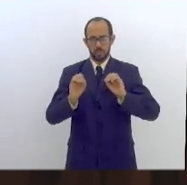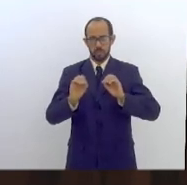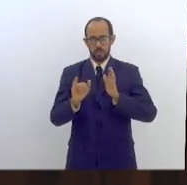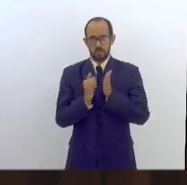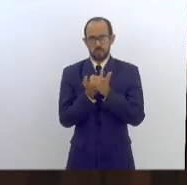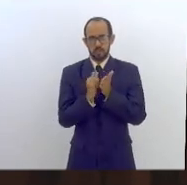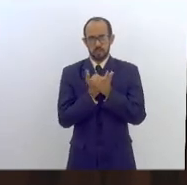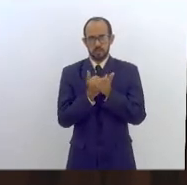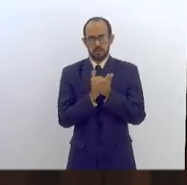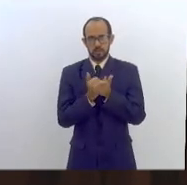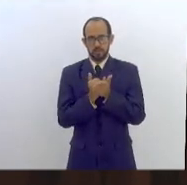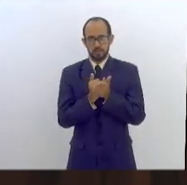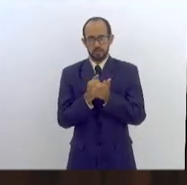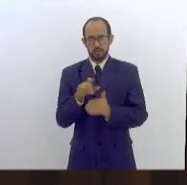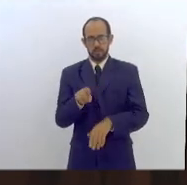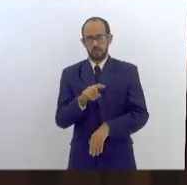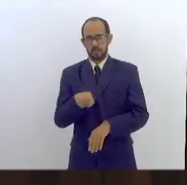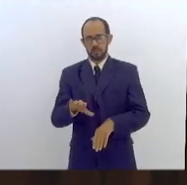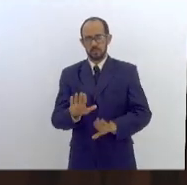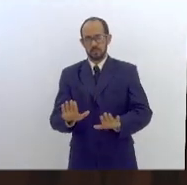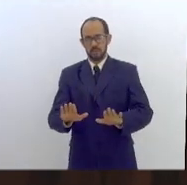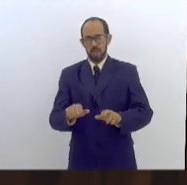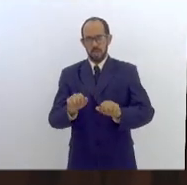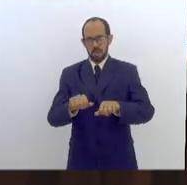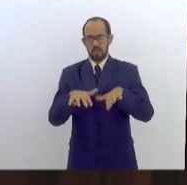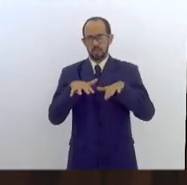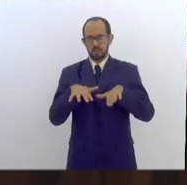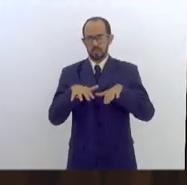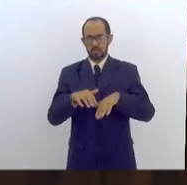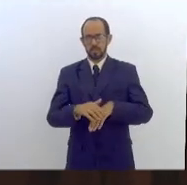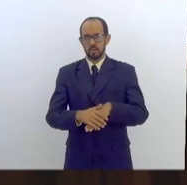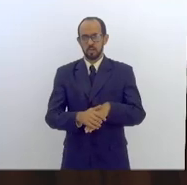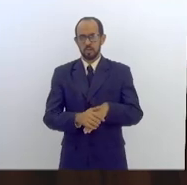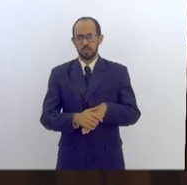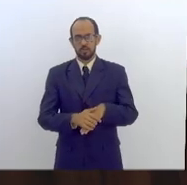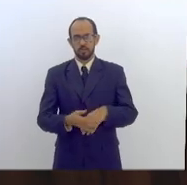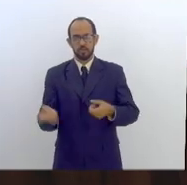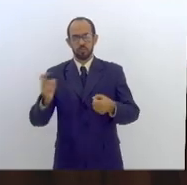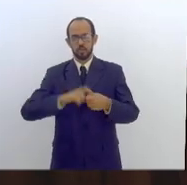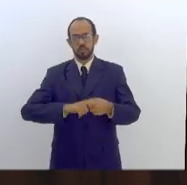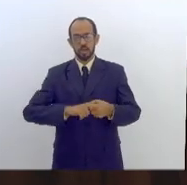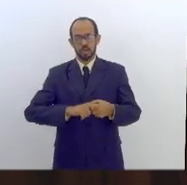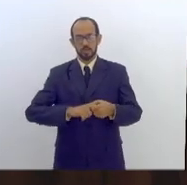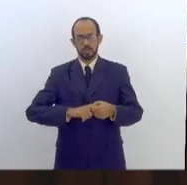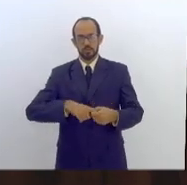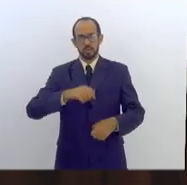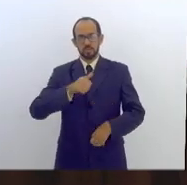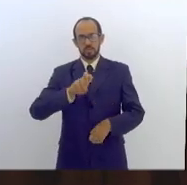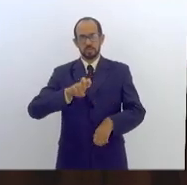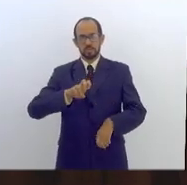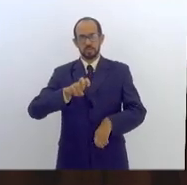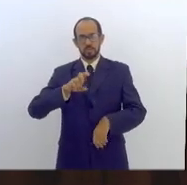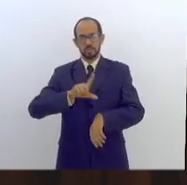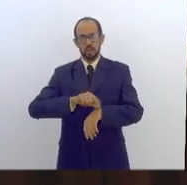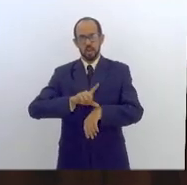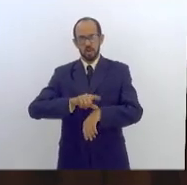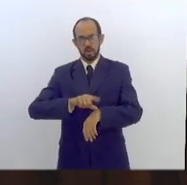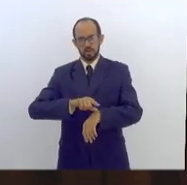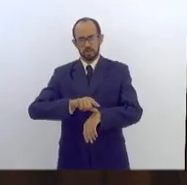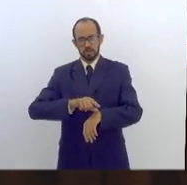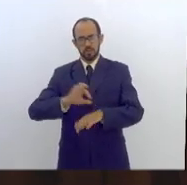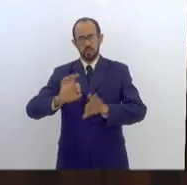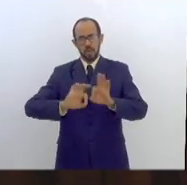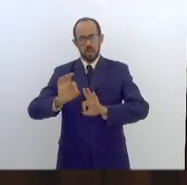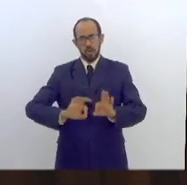está suspensa a sessão retornaremos as 15 horas com